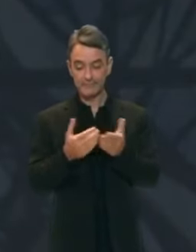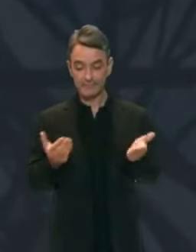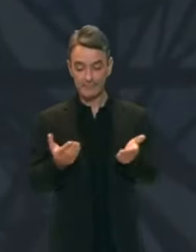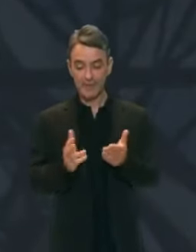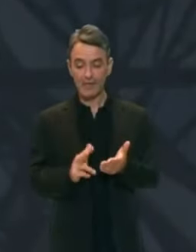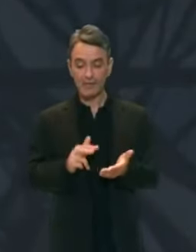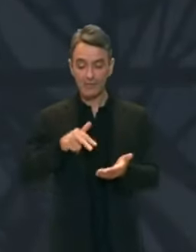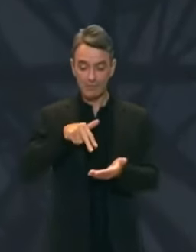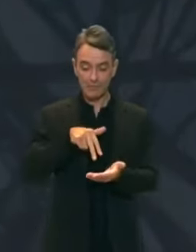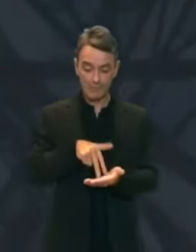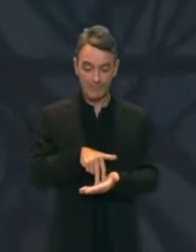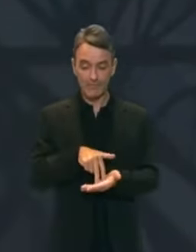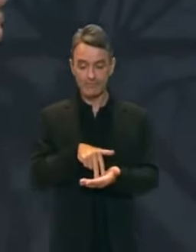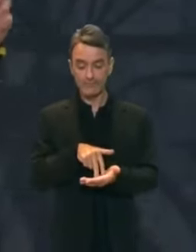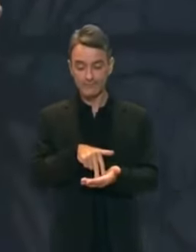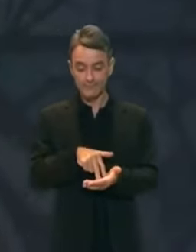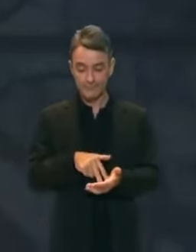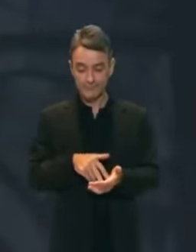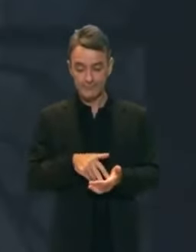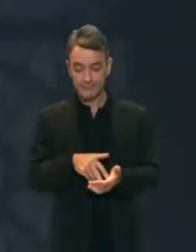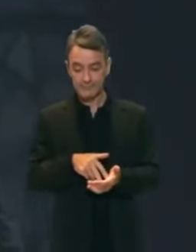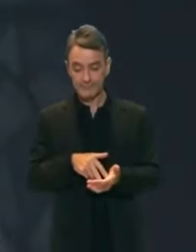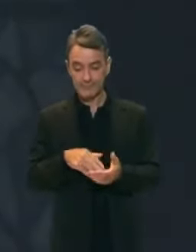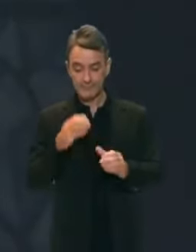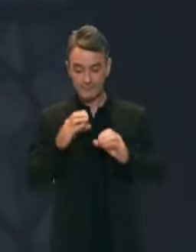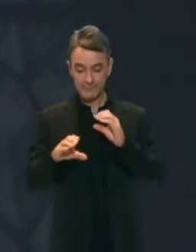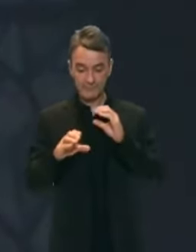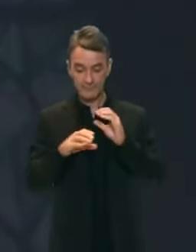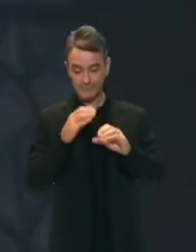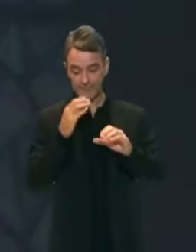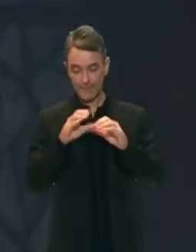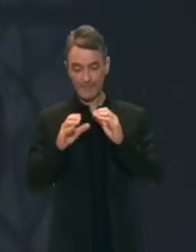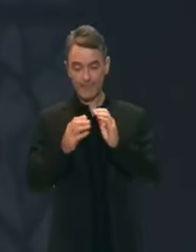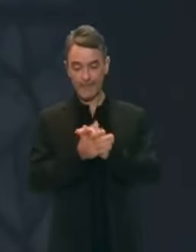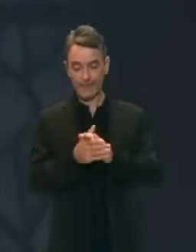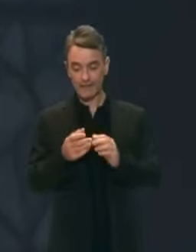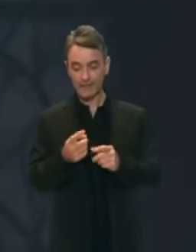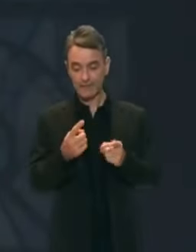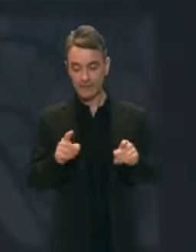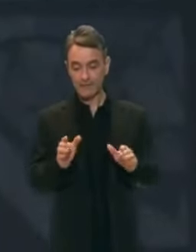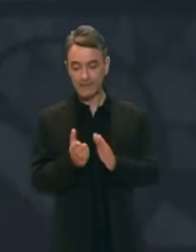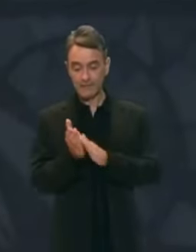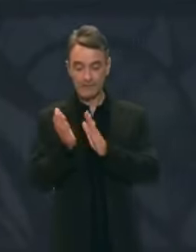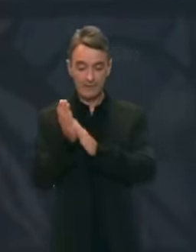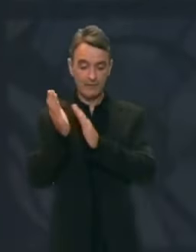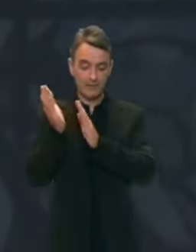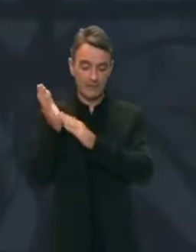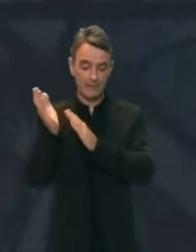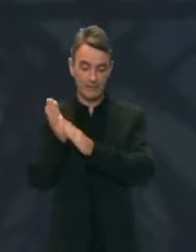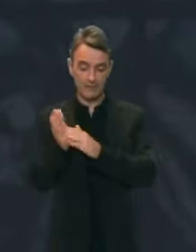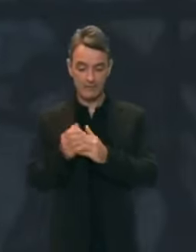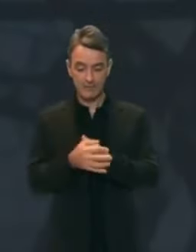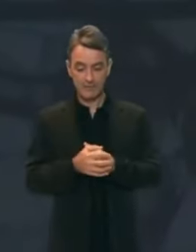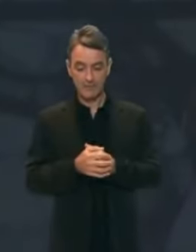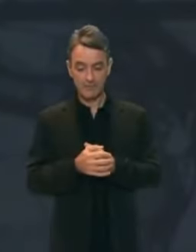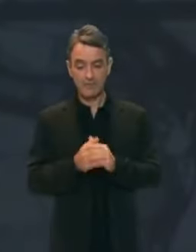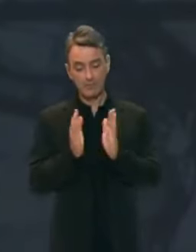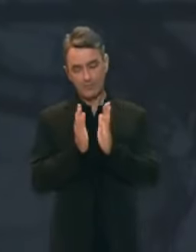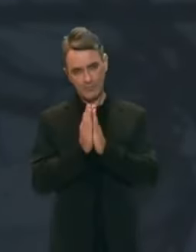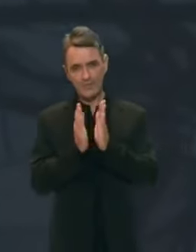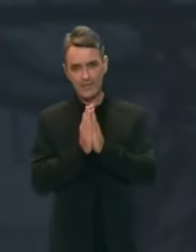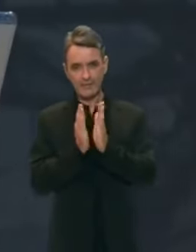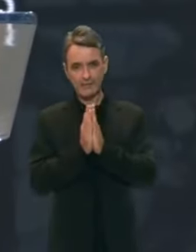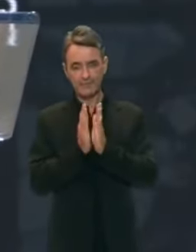todo o povo de Deus se coloca de pé e nós vamos cantar mais esse louvor como se fosse uma